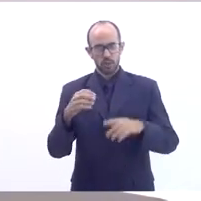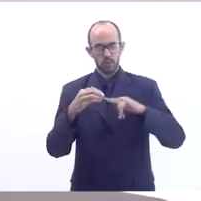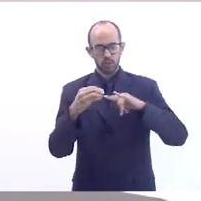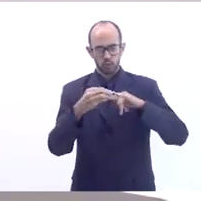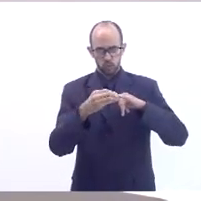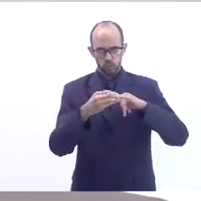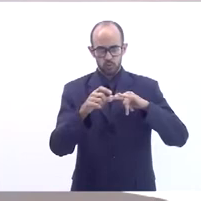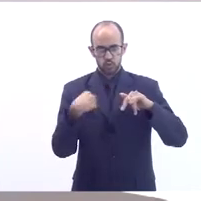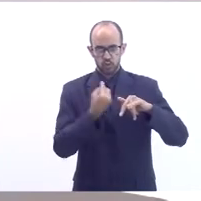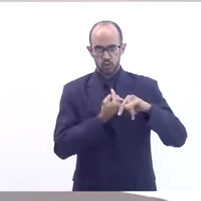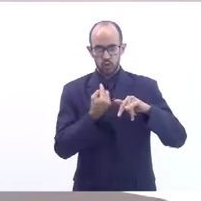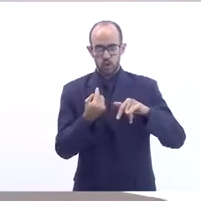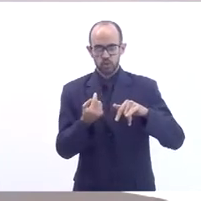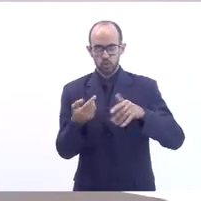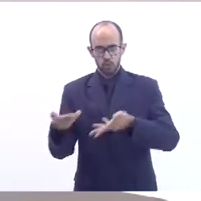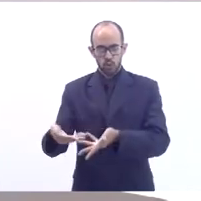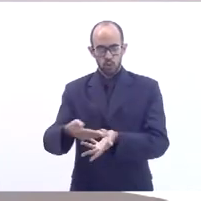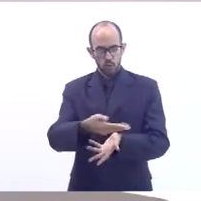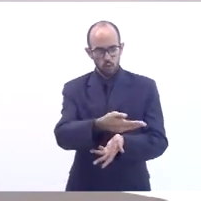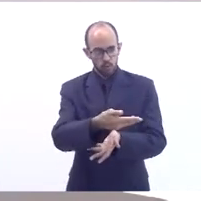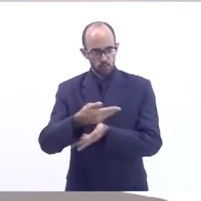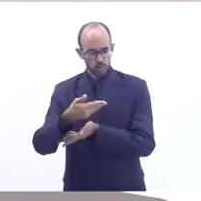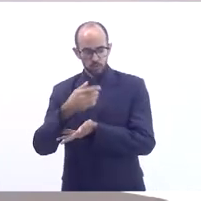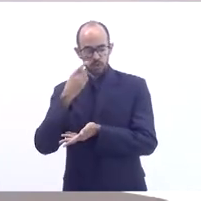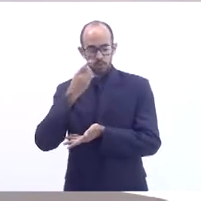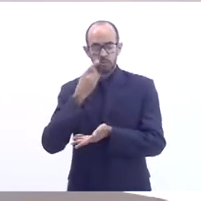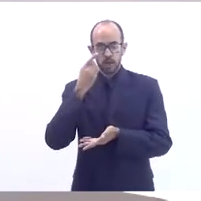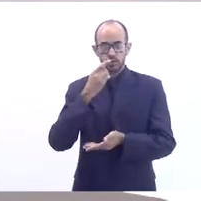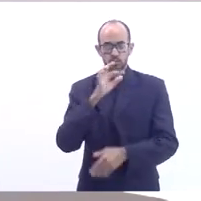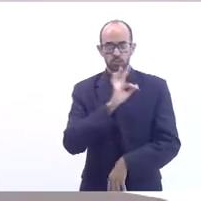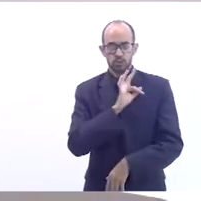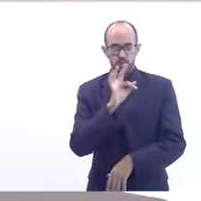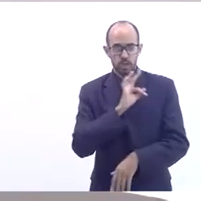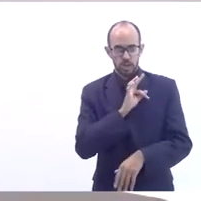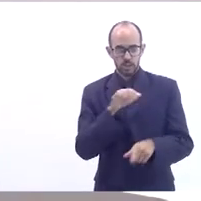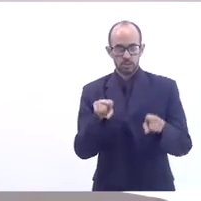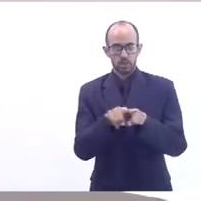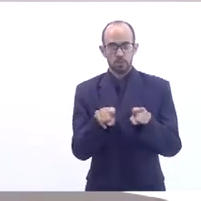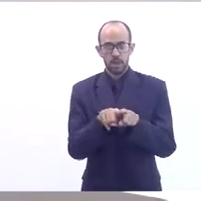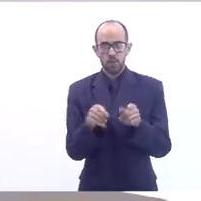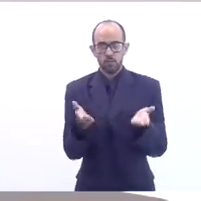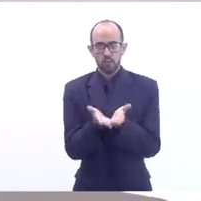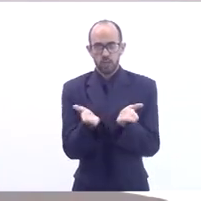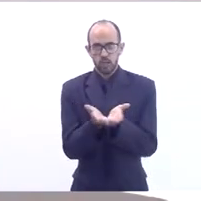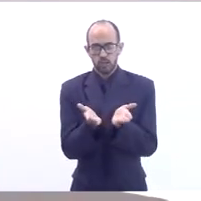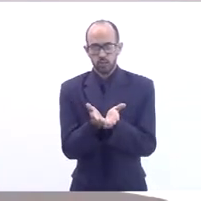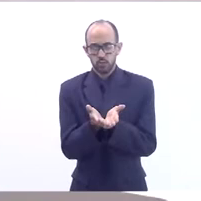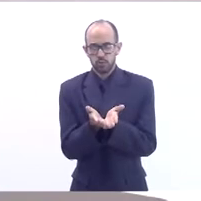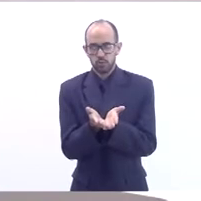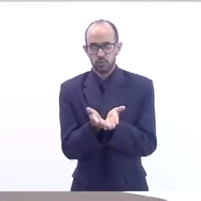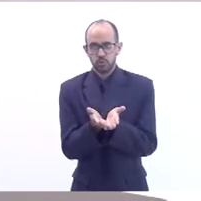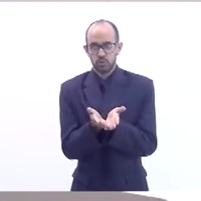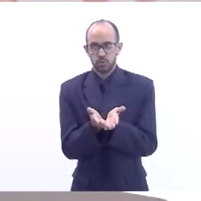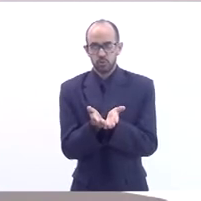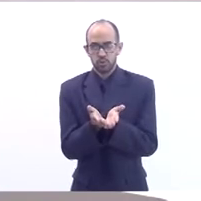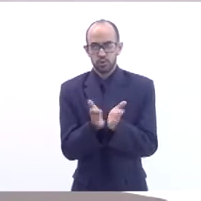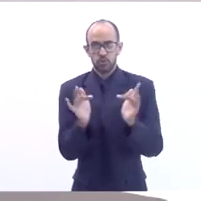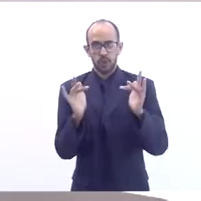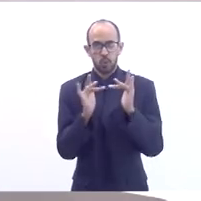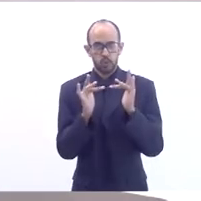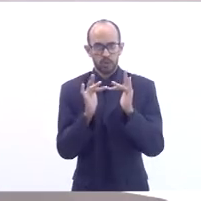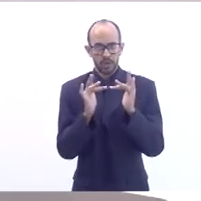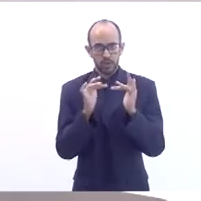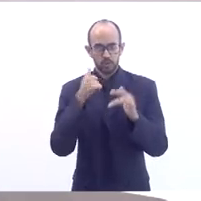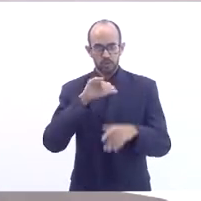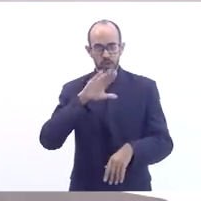gente trouxe deputados que eram policiais e deputados que eram evangélicos e entrar em contato com as mães